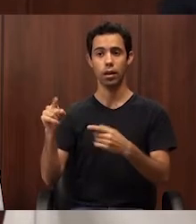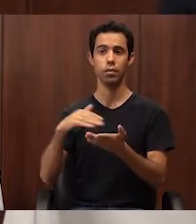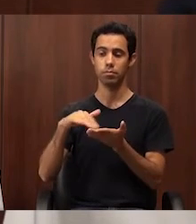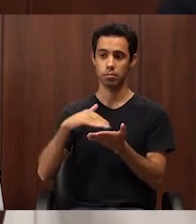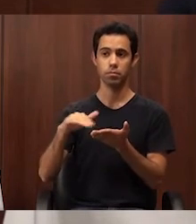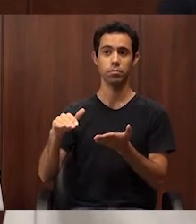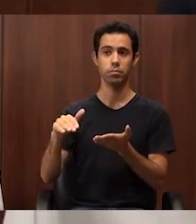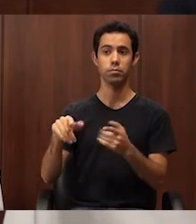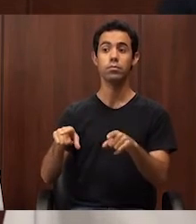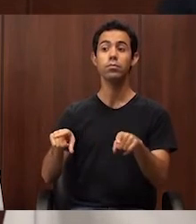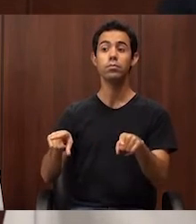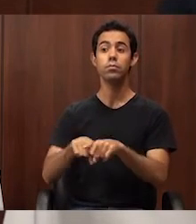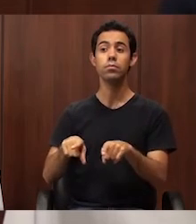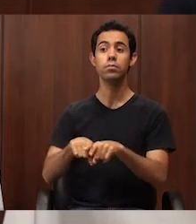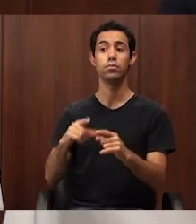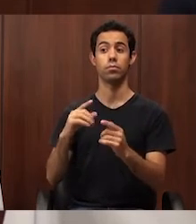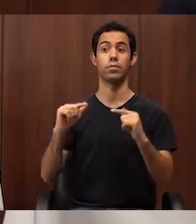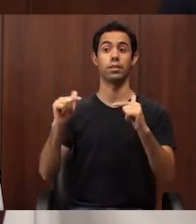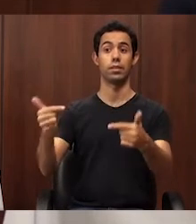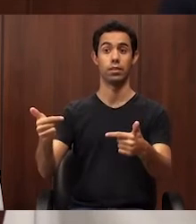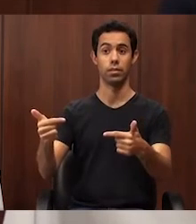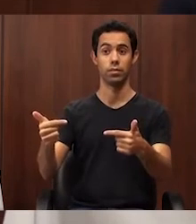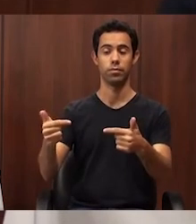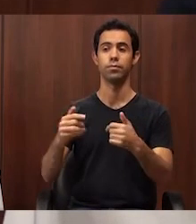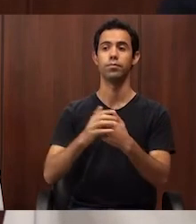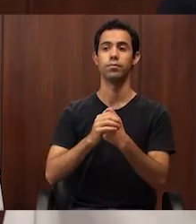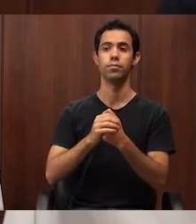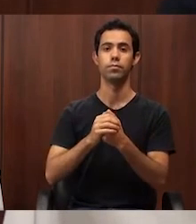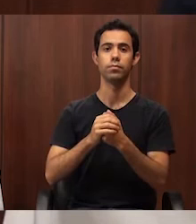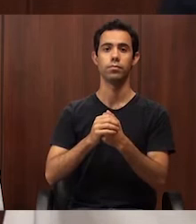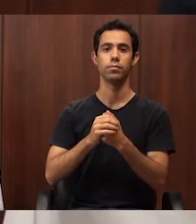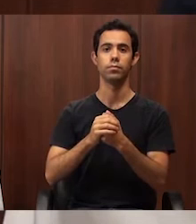na sua ação principal. Mas a fazenda só foi descobrir isto